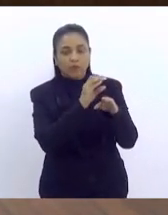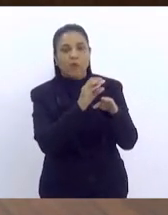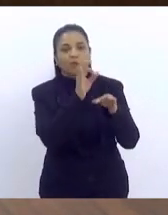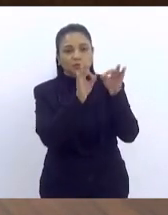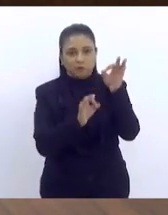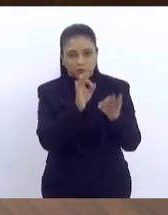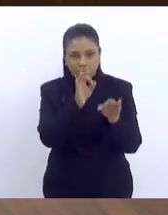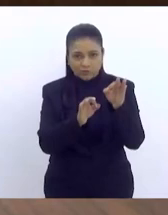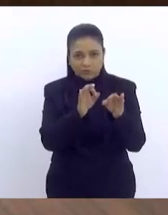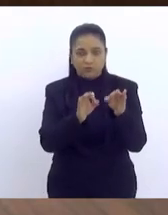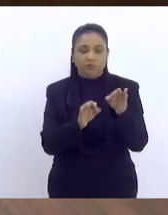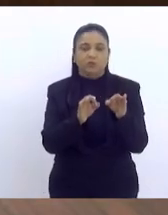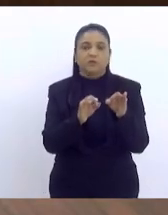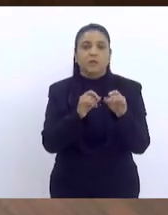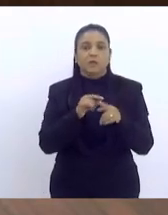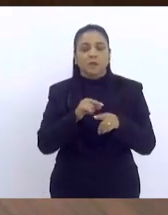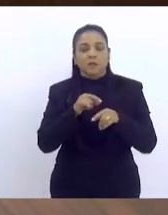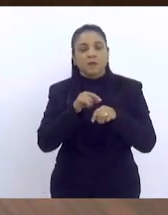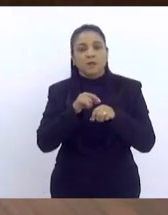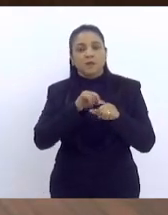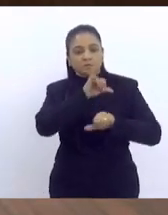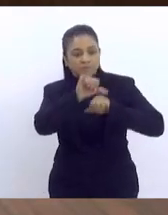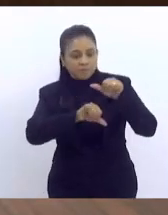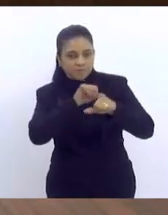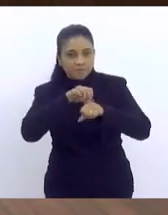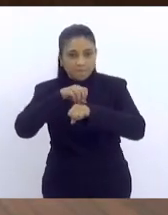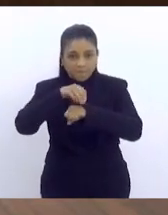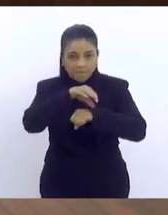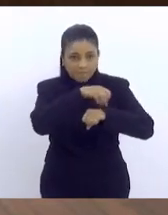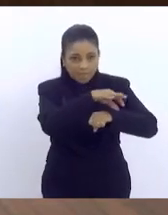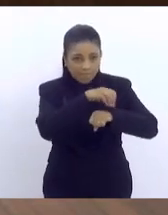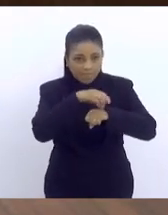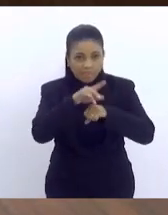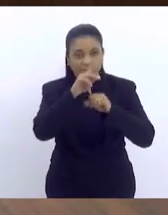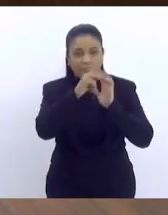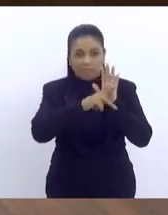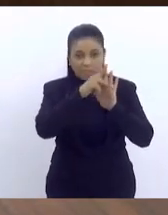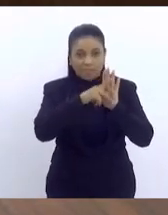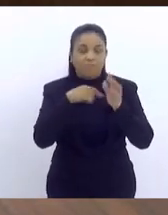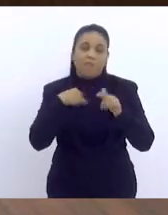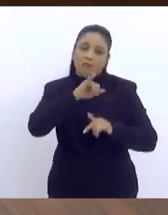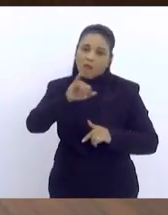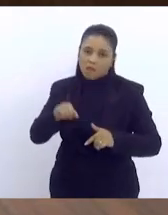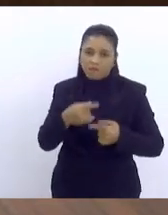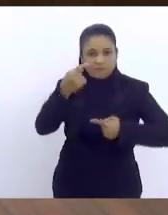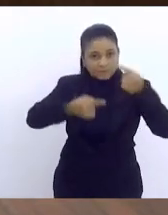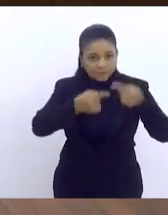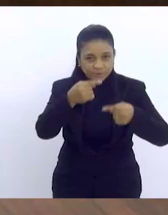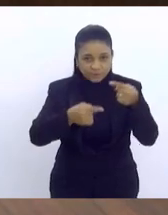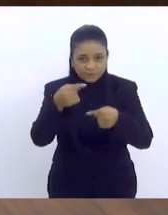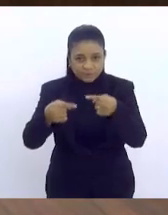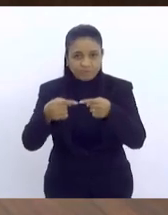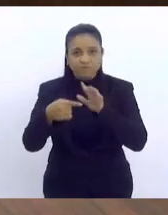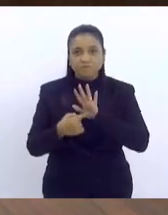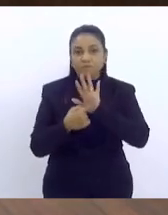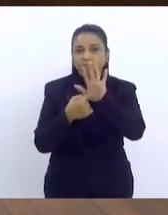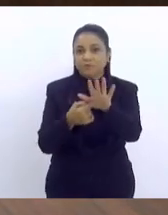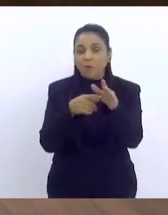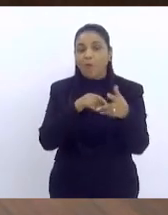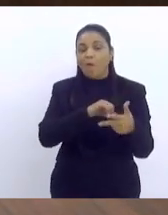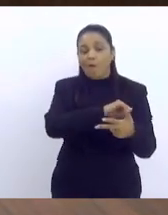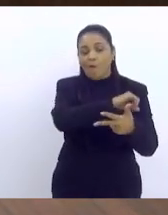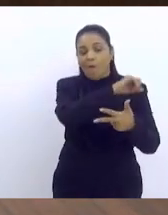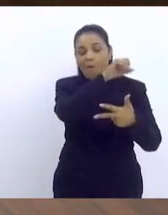ao transformar a indicação a gente ainda consegue aproveitar o debate principalmente sinalizar o poder